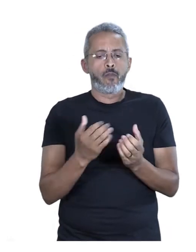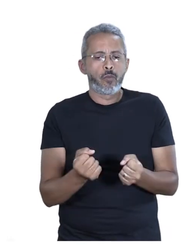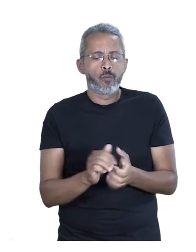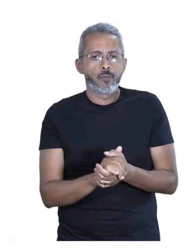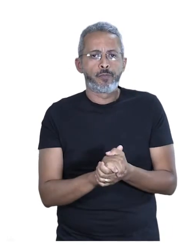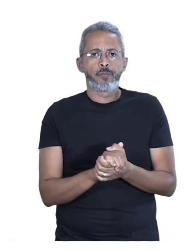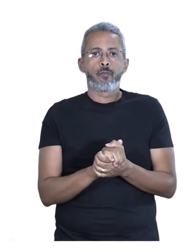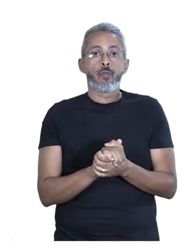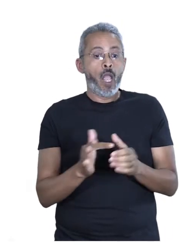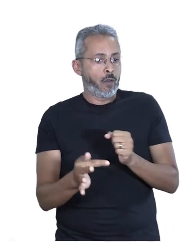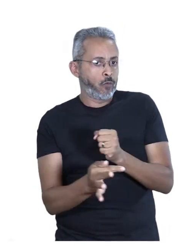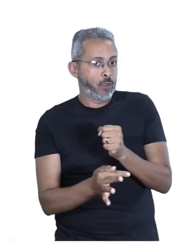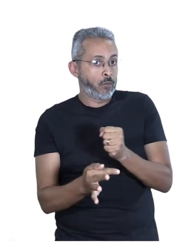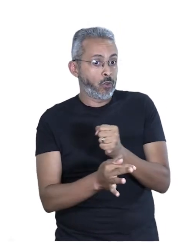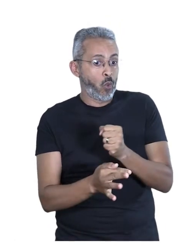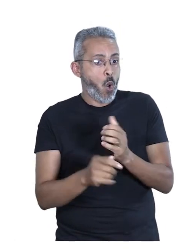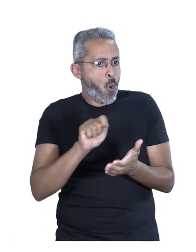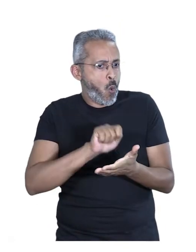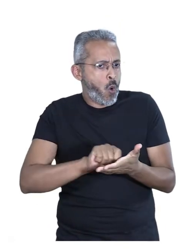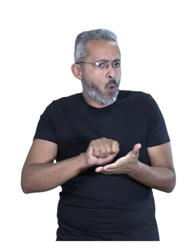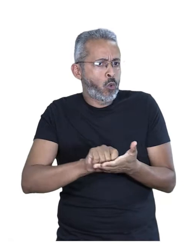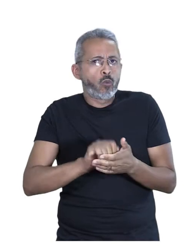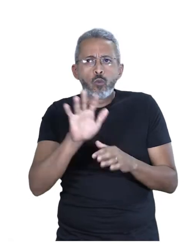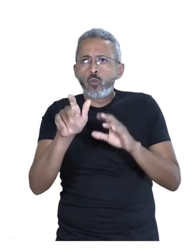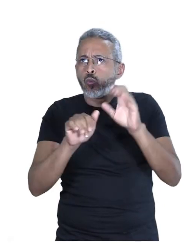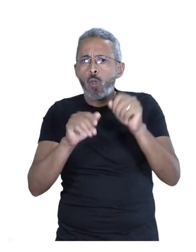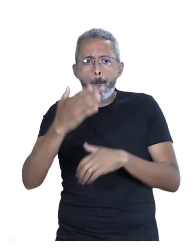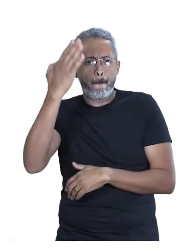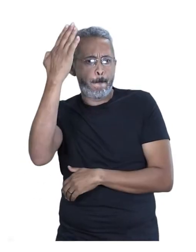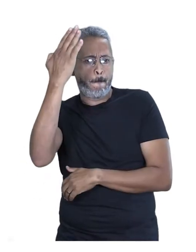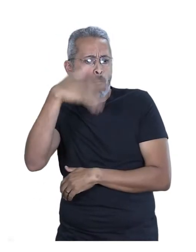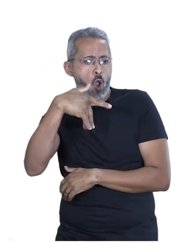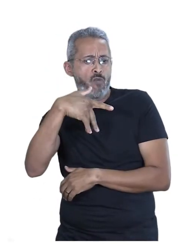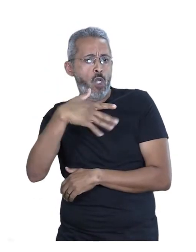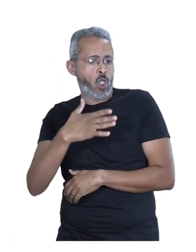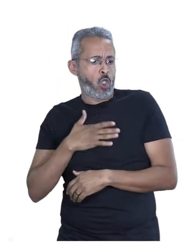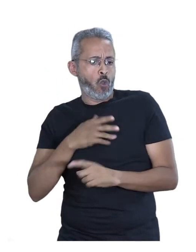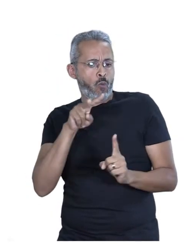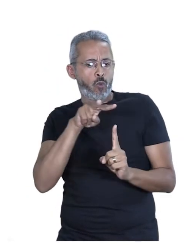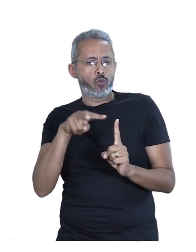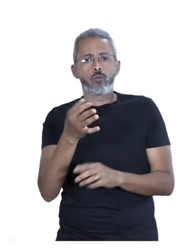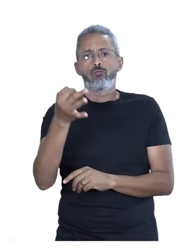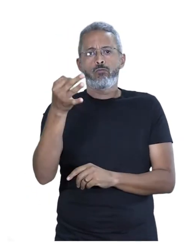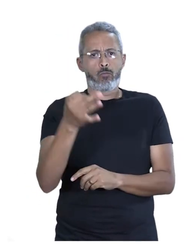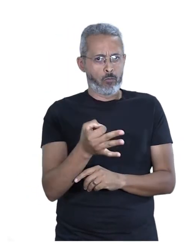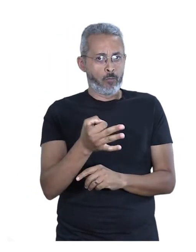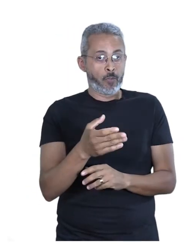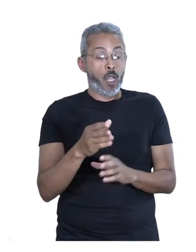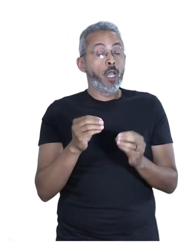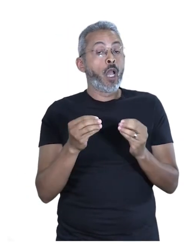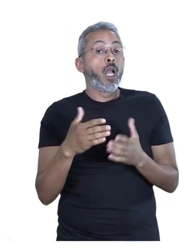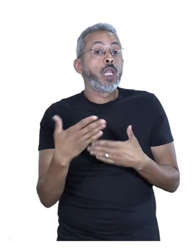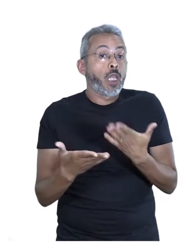lá. Na fundamentação, o autor deve buscar provas de que seu ponto de vista está correto, ou